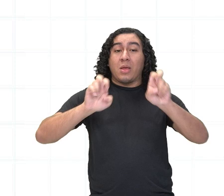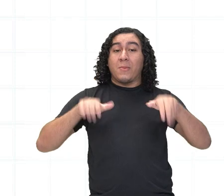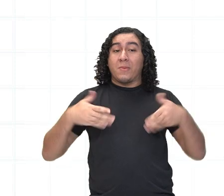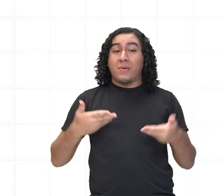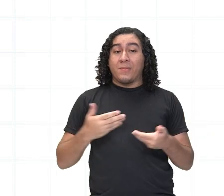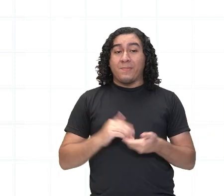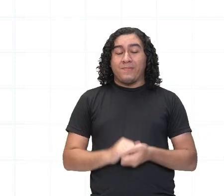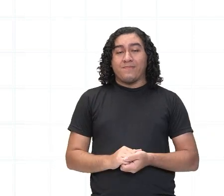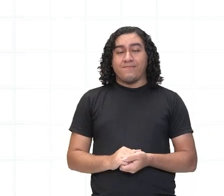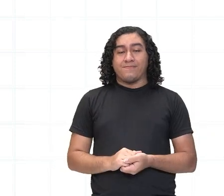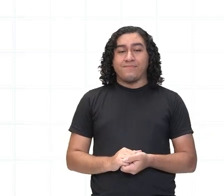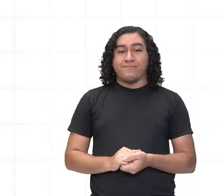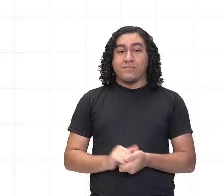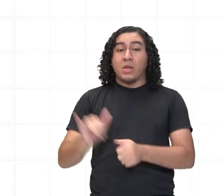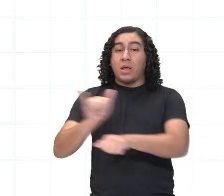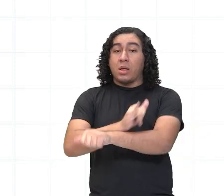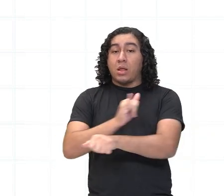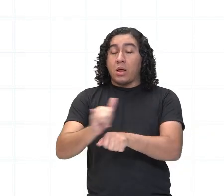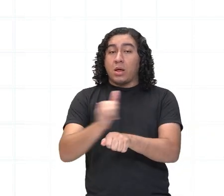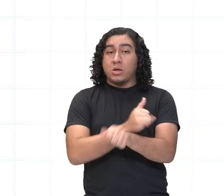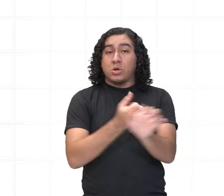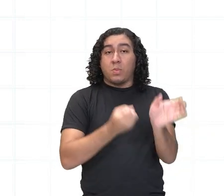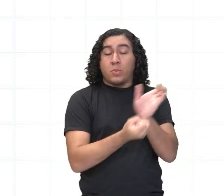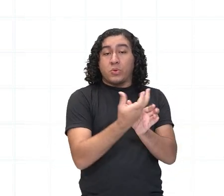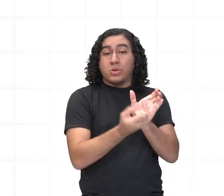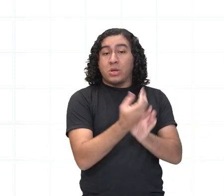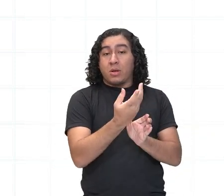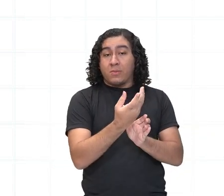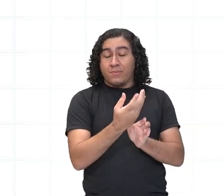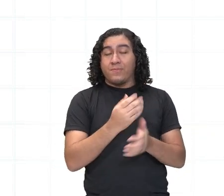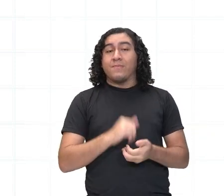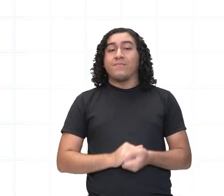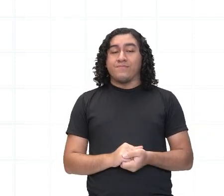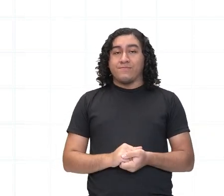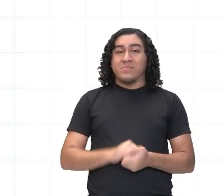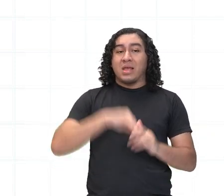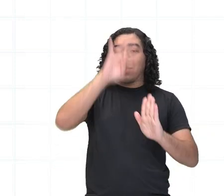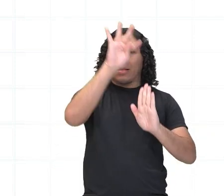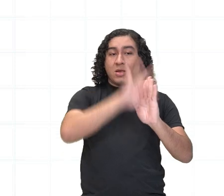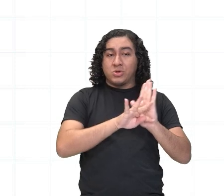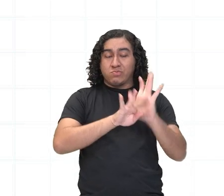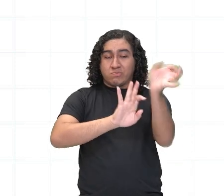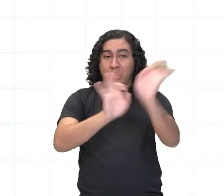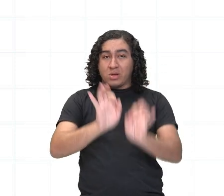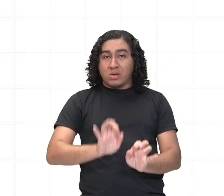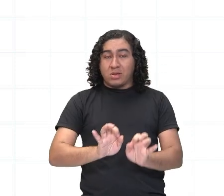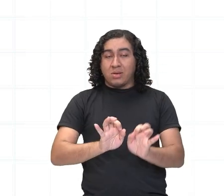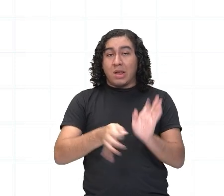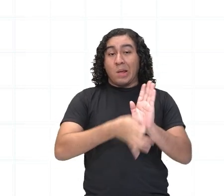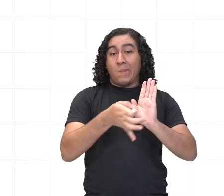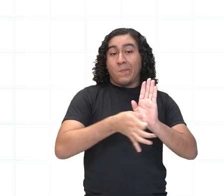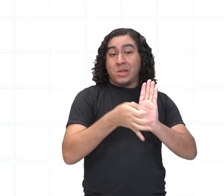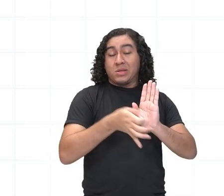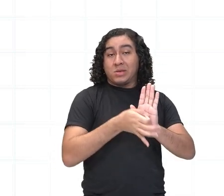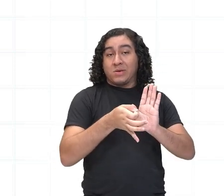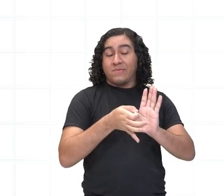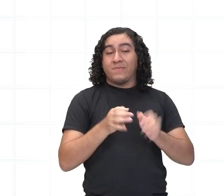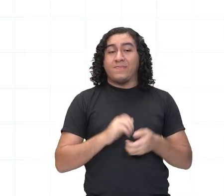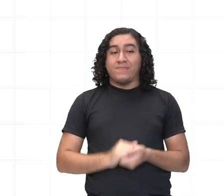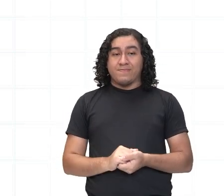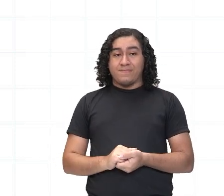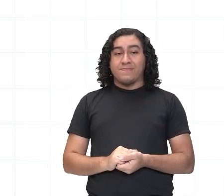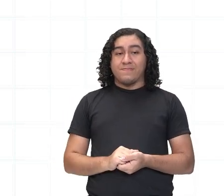de conhecimento estratégias de produção, planejamento de textos argumentativos e